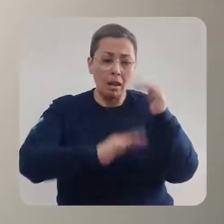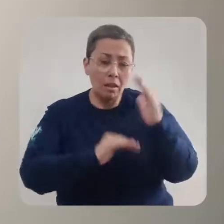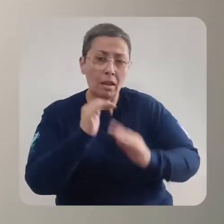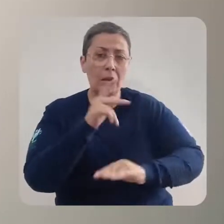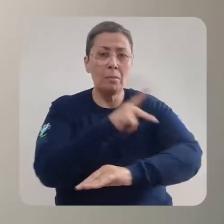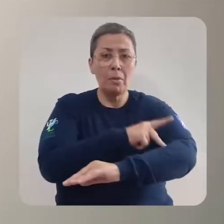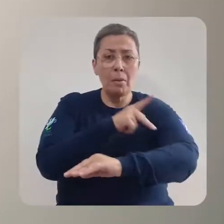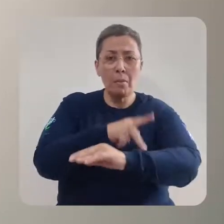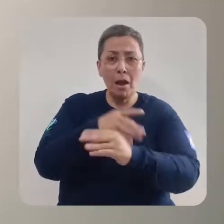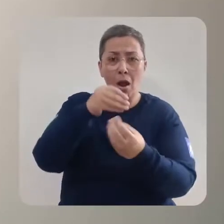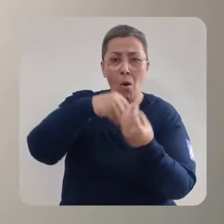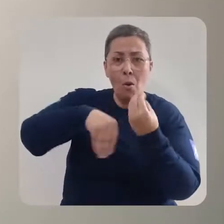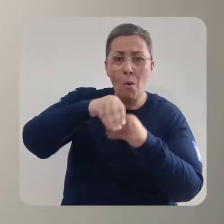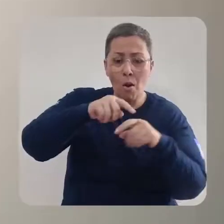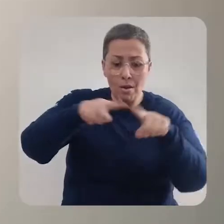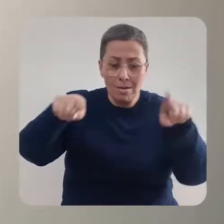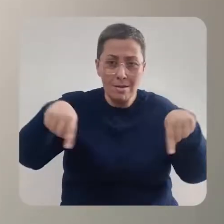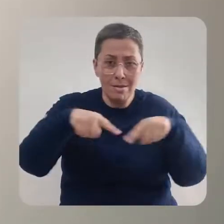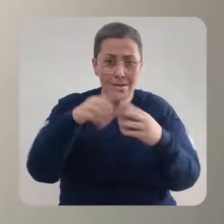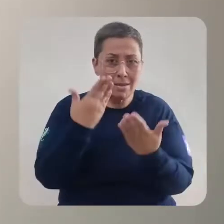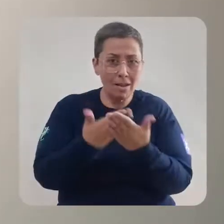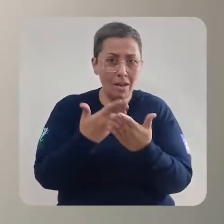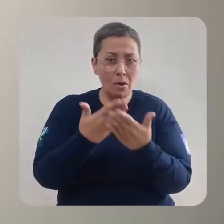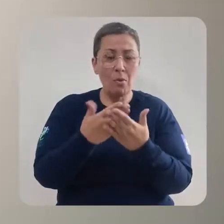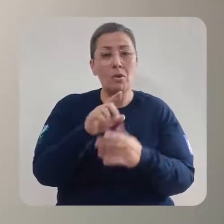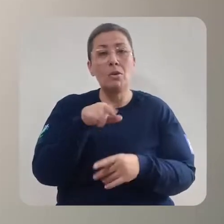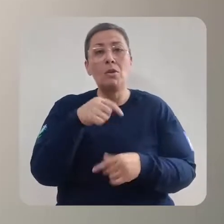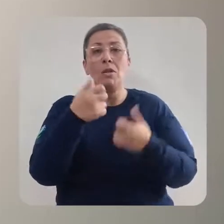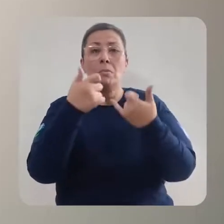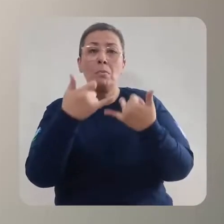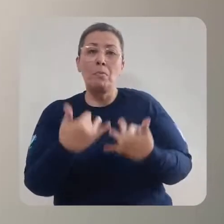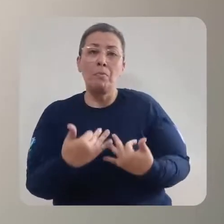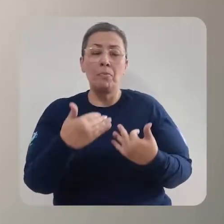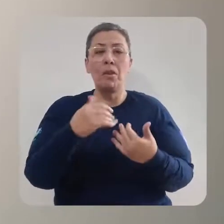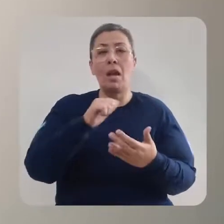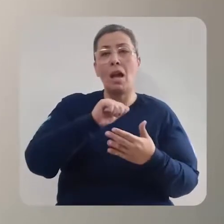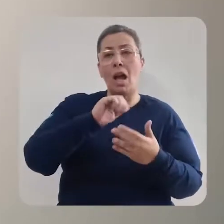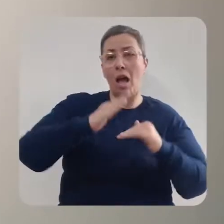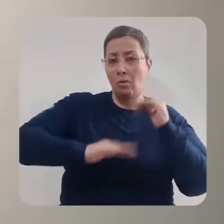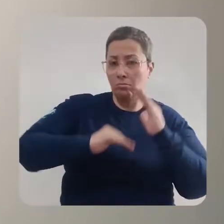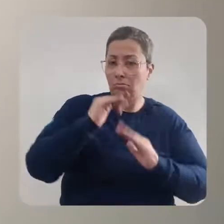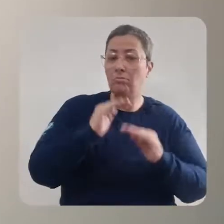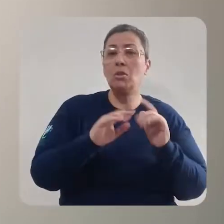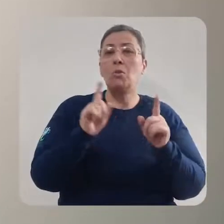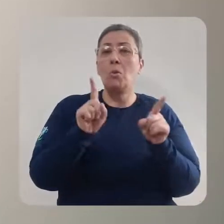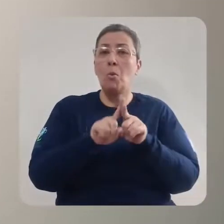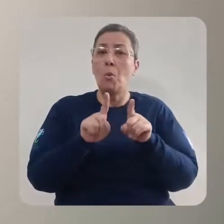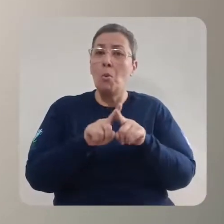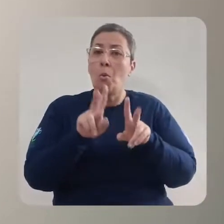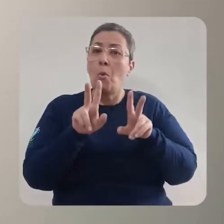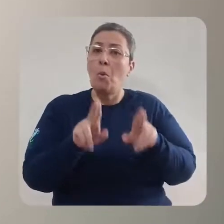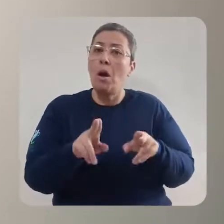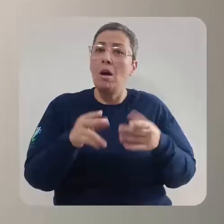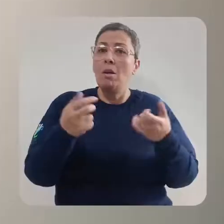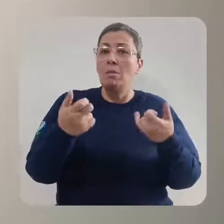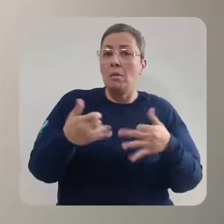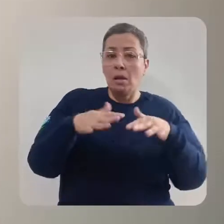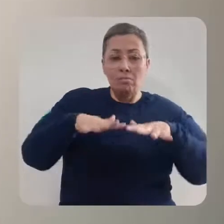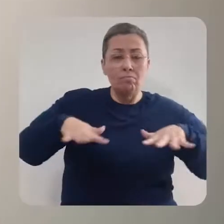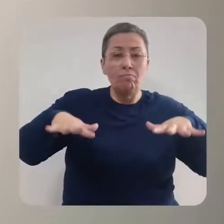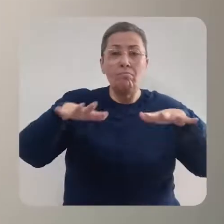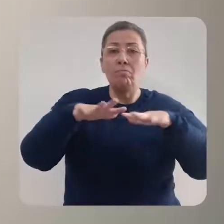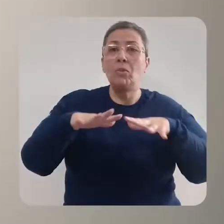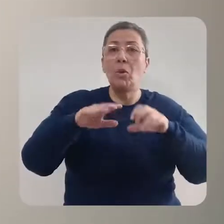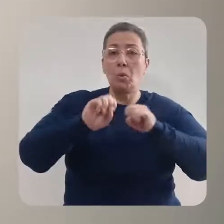atividades pedagógicas de sala de aula, né? Então, quando a gente está falando de uma atividade como essa, nós estamos falando em